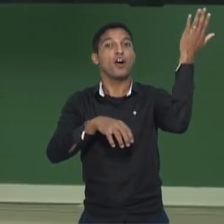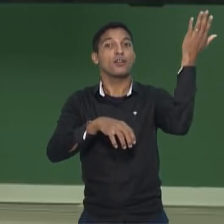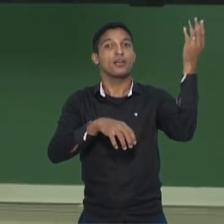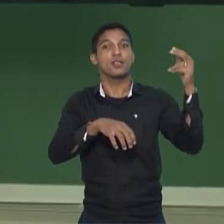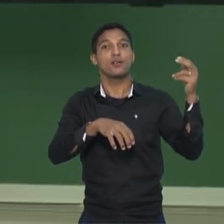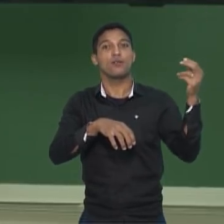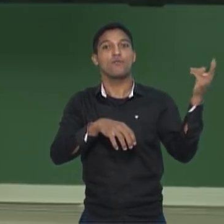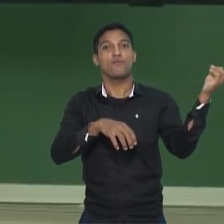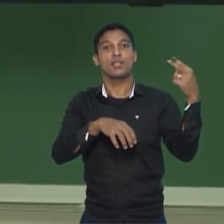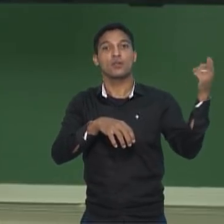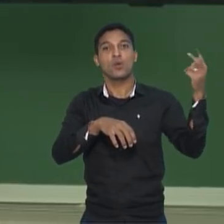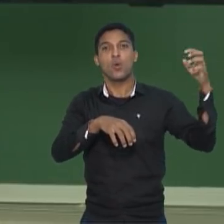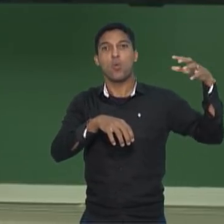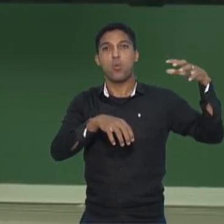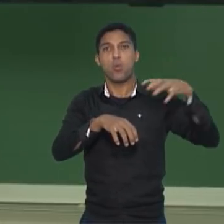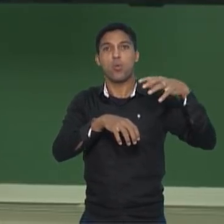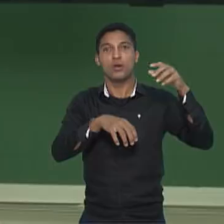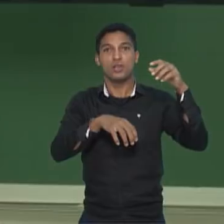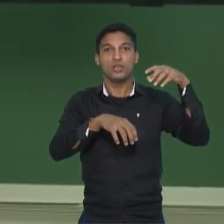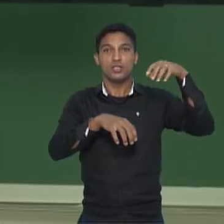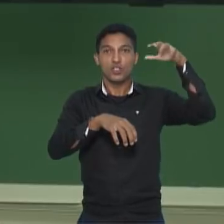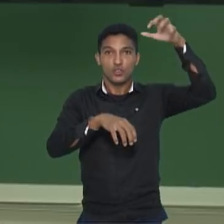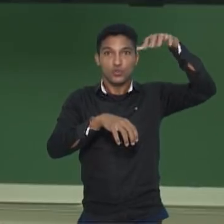externos, fora.